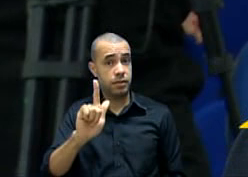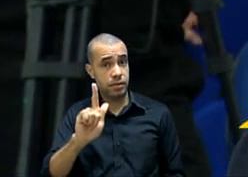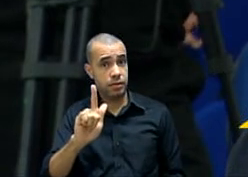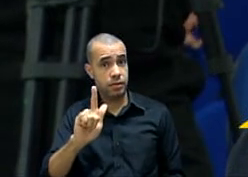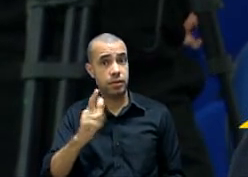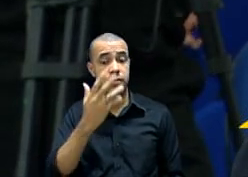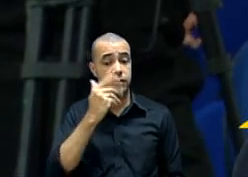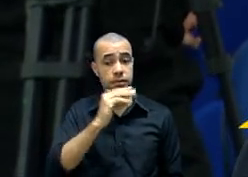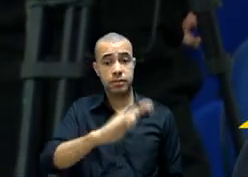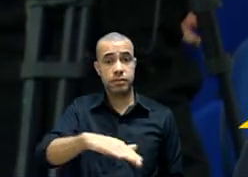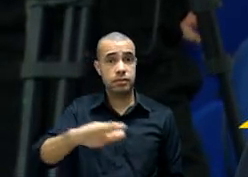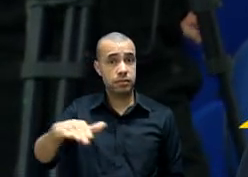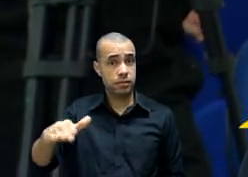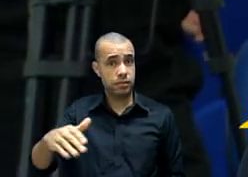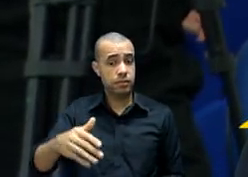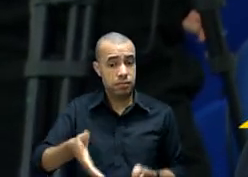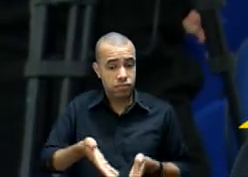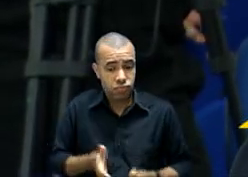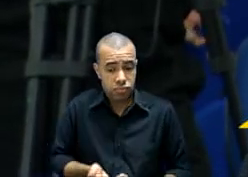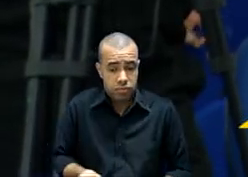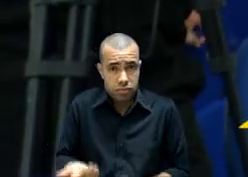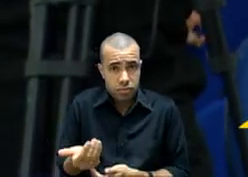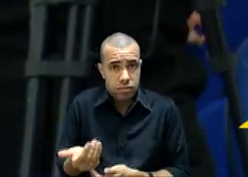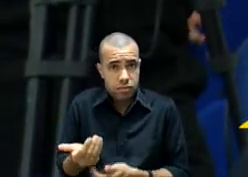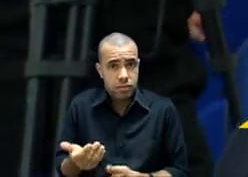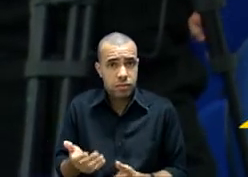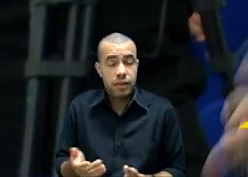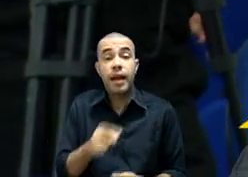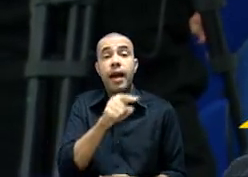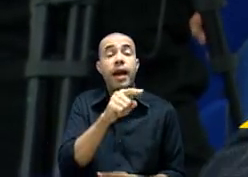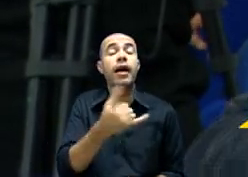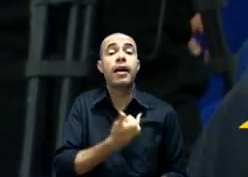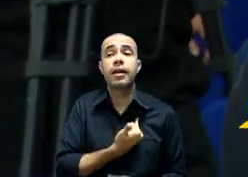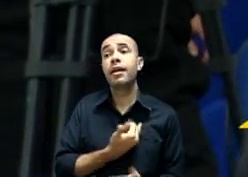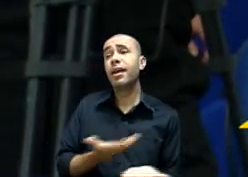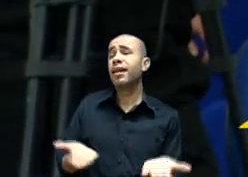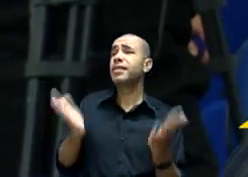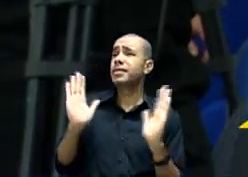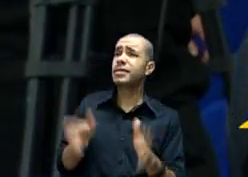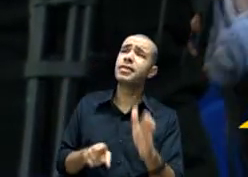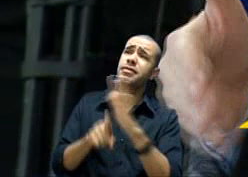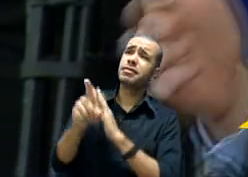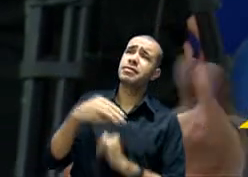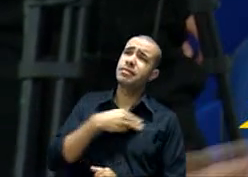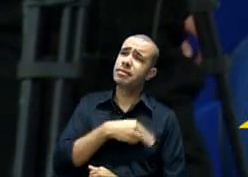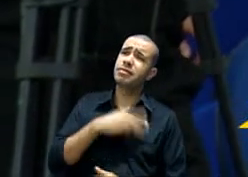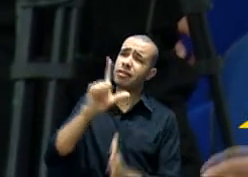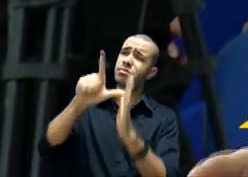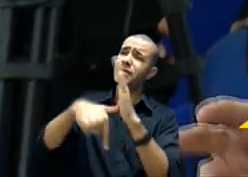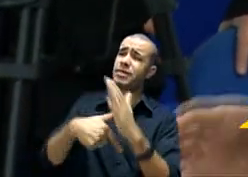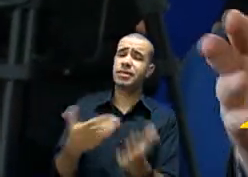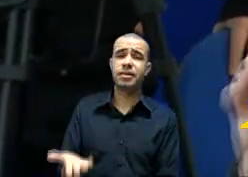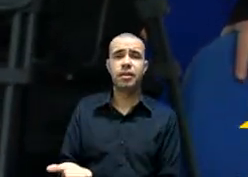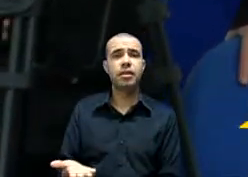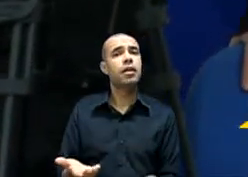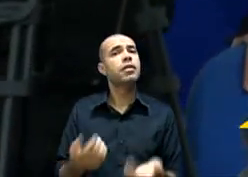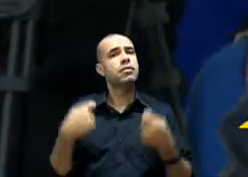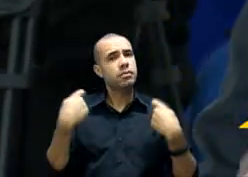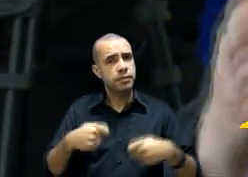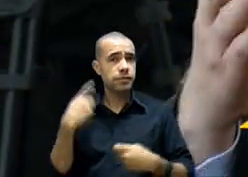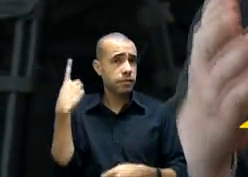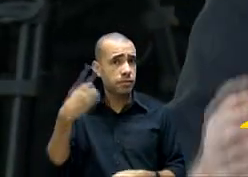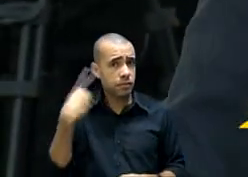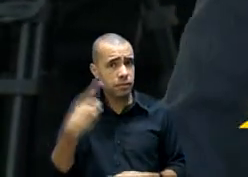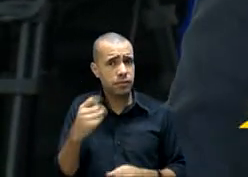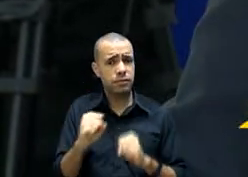crianças recém-nascidas. Ela falou, ai, Manga, já pedimos para o Ministério atrasou. Então, tem que haver essa intervenção dos deputados